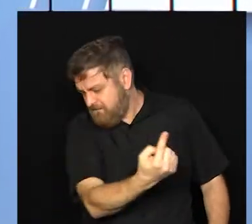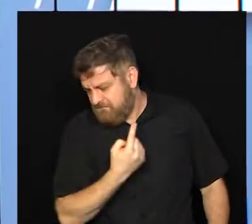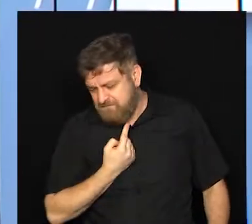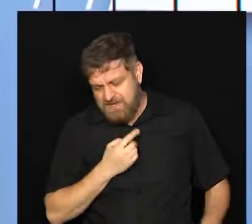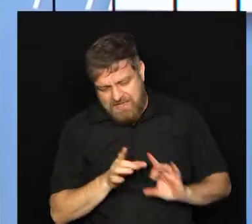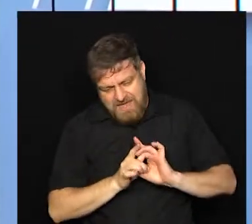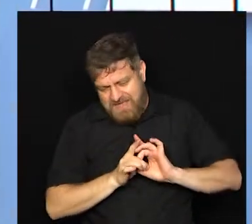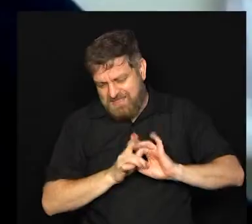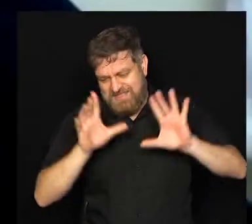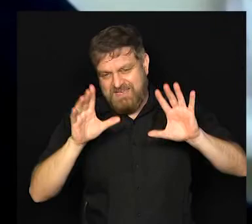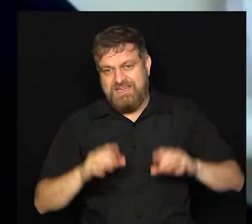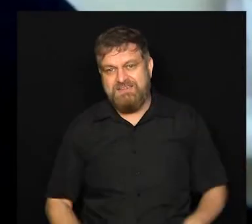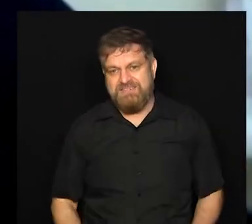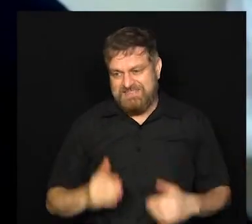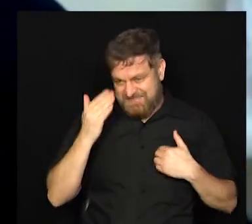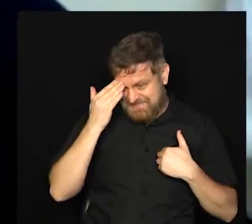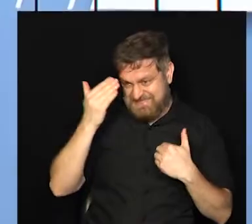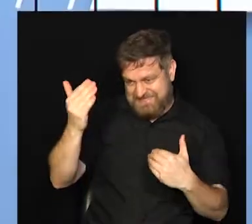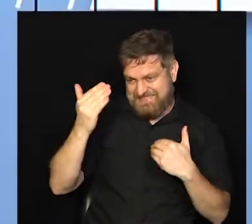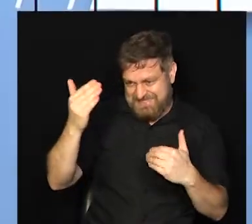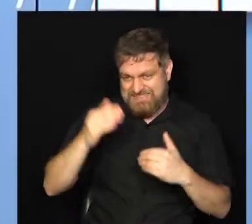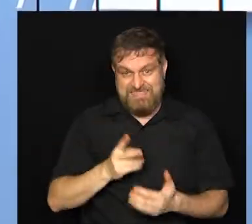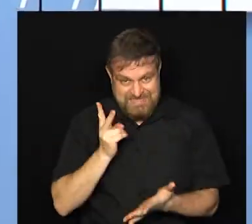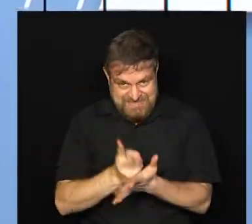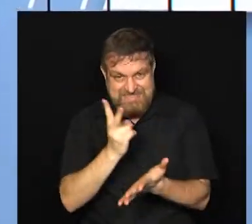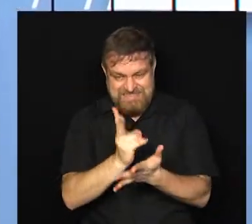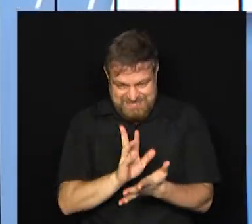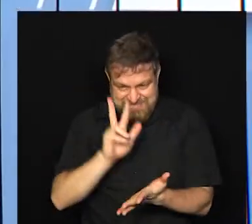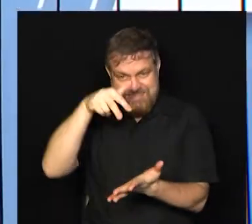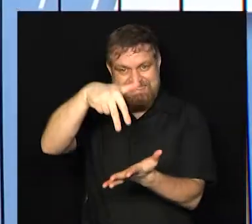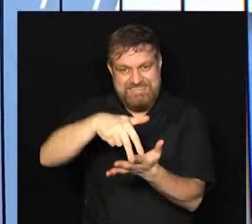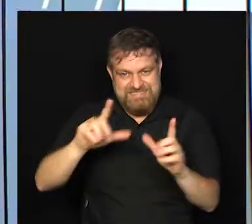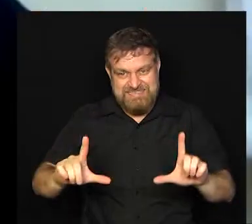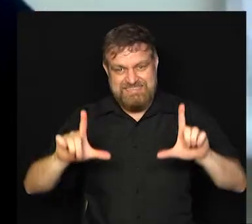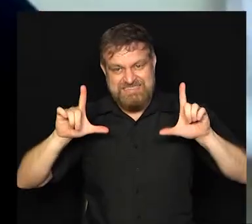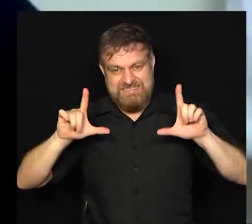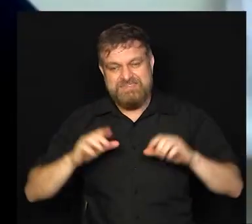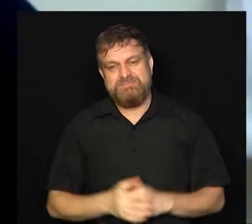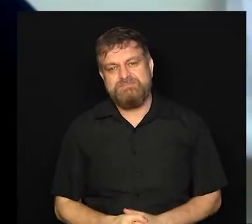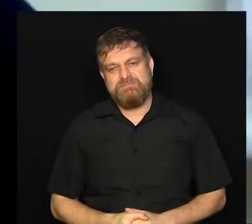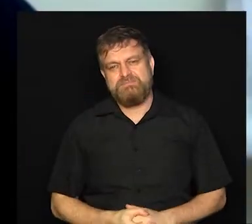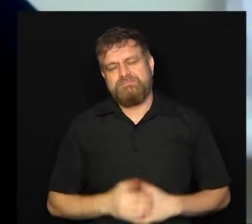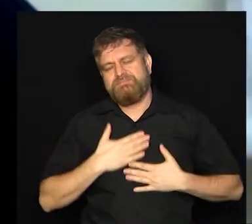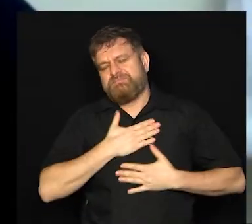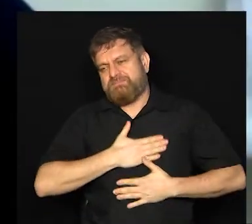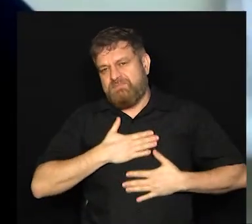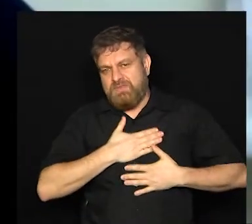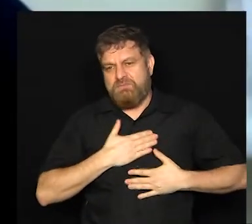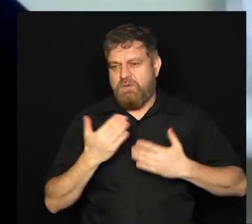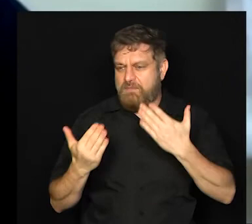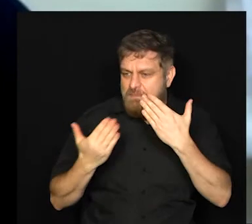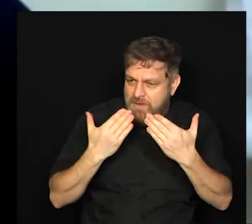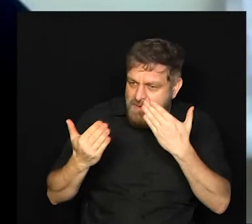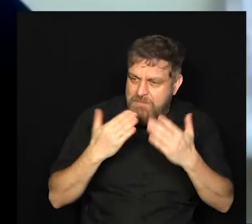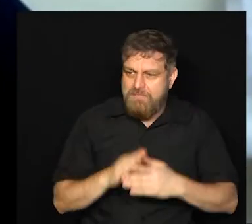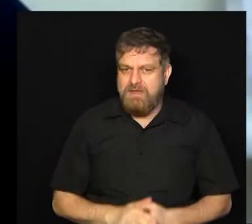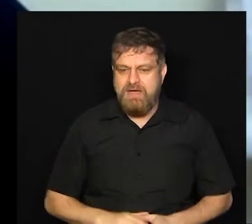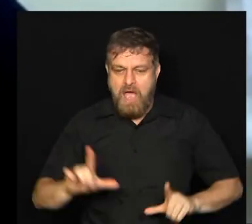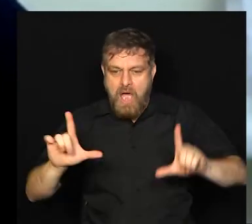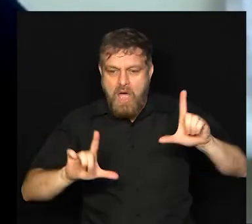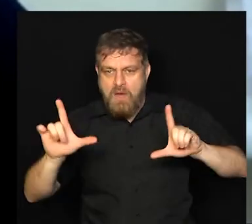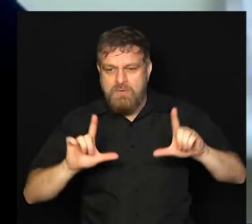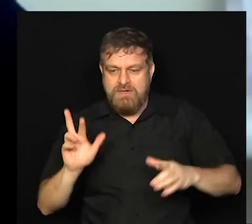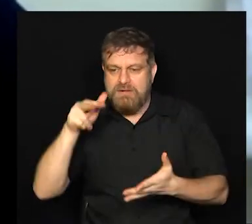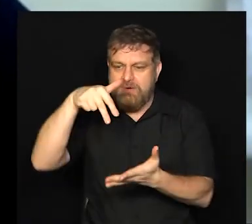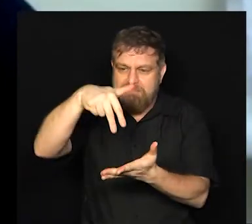hein? Obrigada. Vai voltar sempre que quiser. É sempre muito bom falar com você, participar do seu programa,